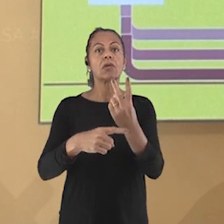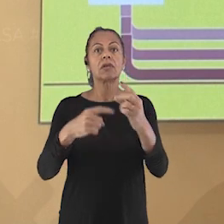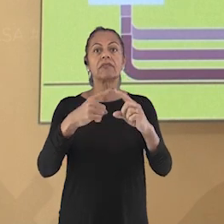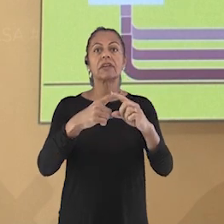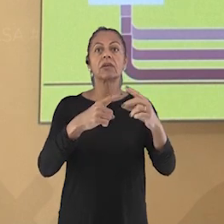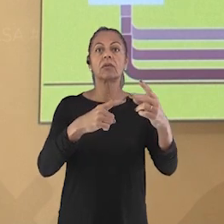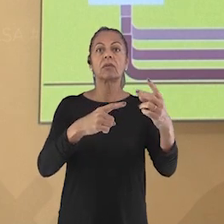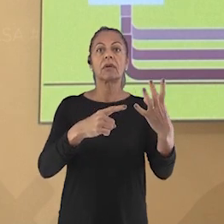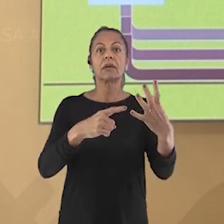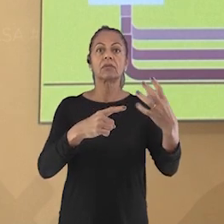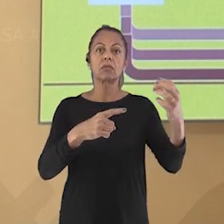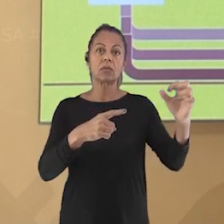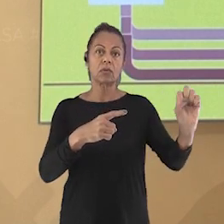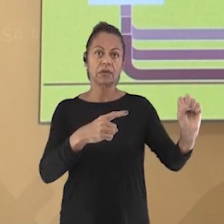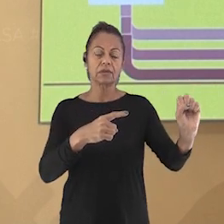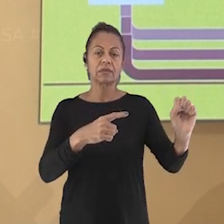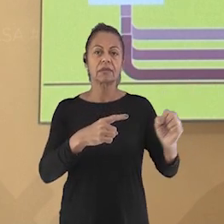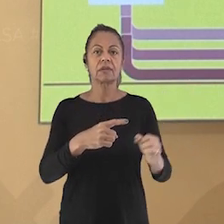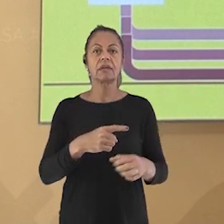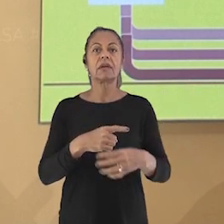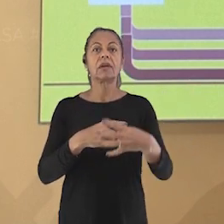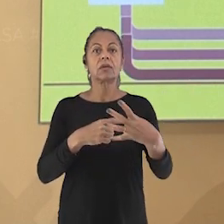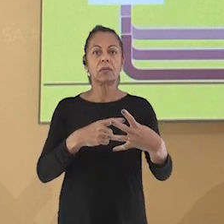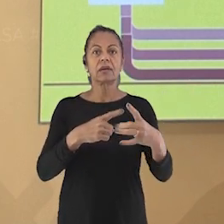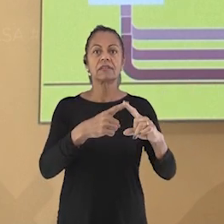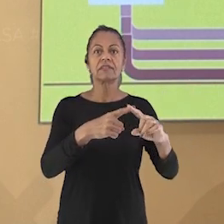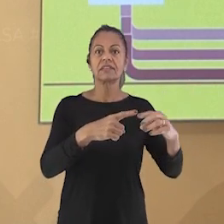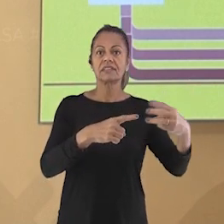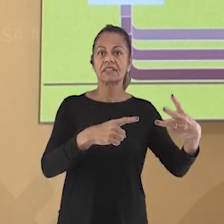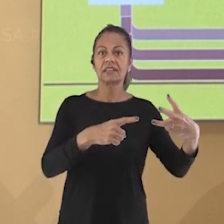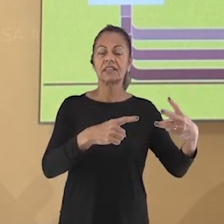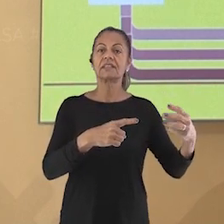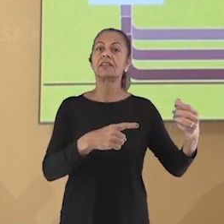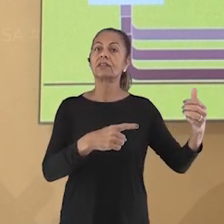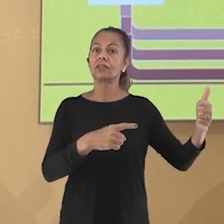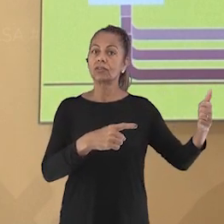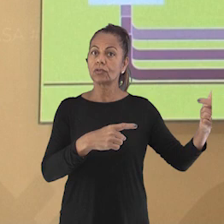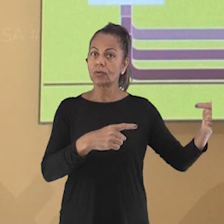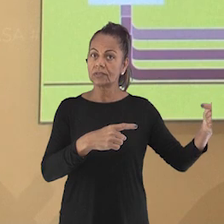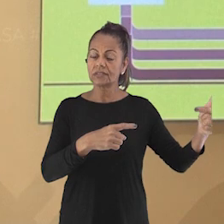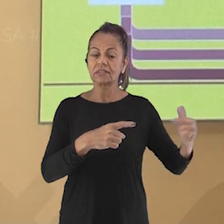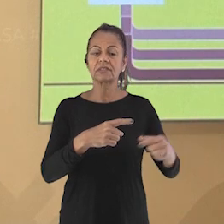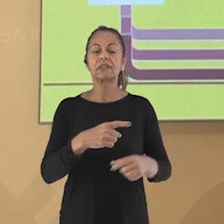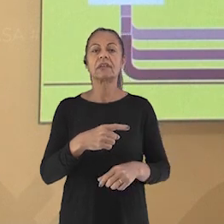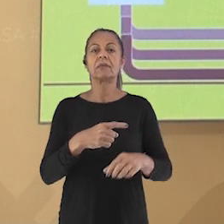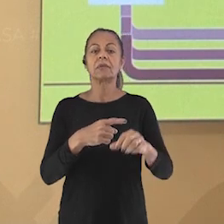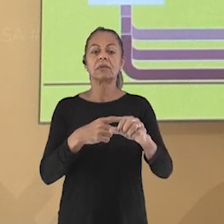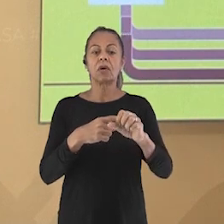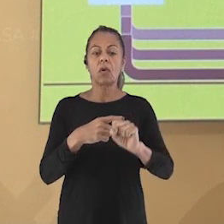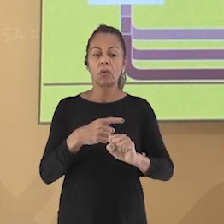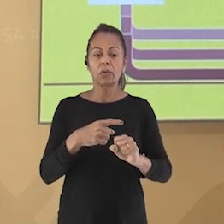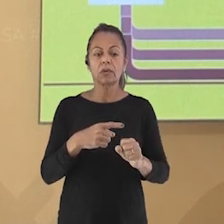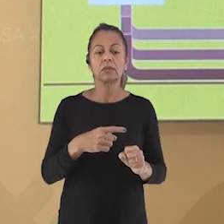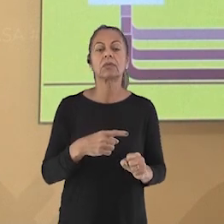8. 4 vezes 3, 12. 8 sobre 12, ou